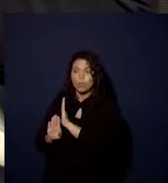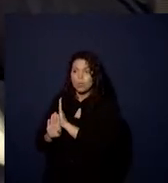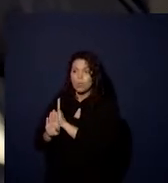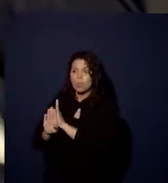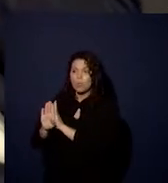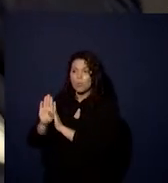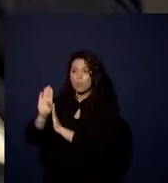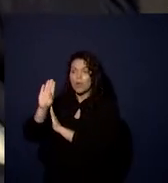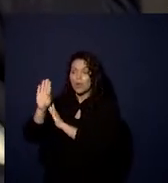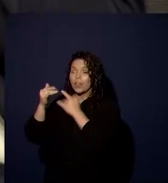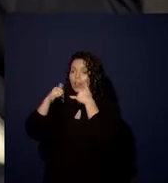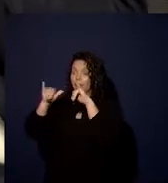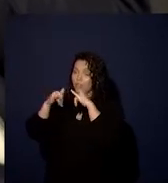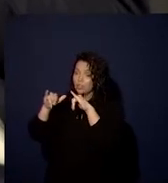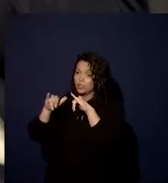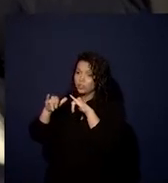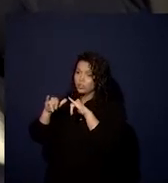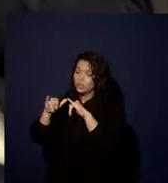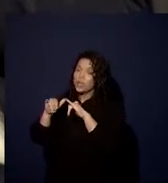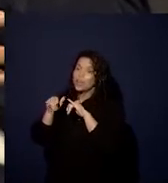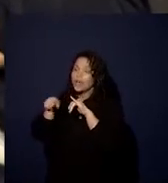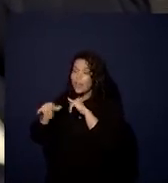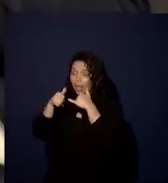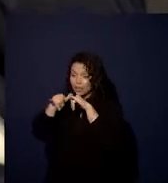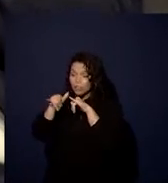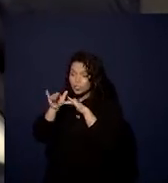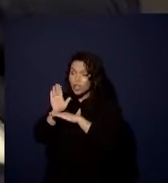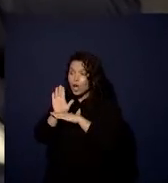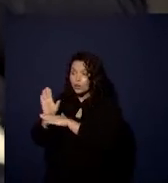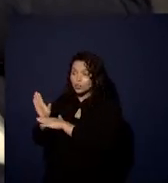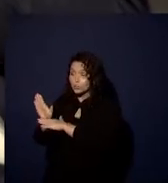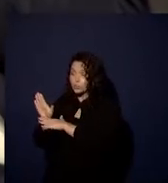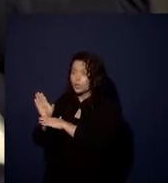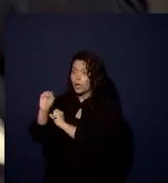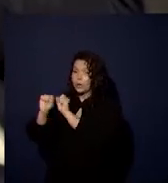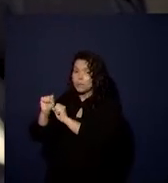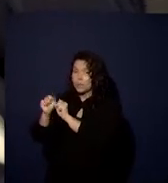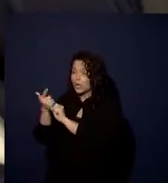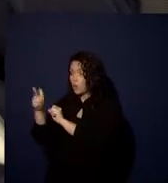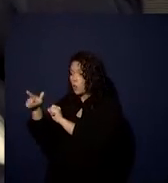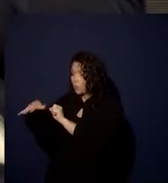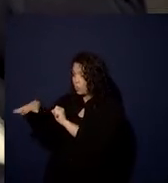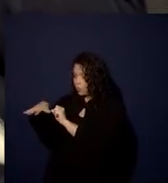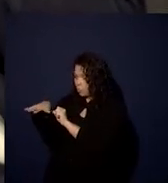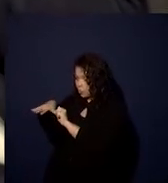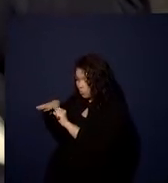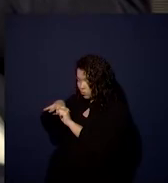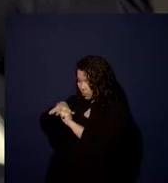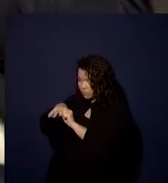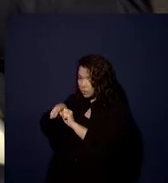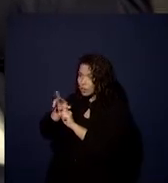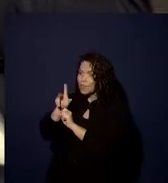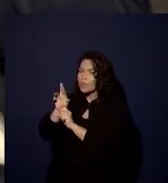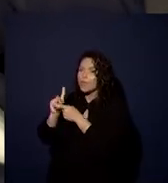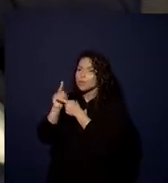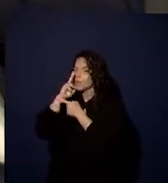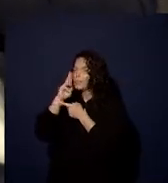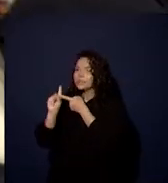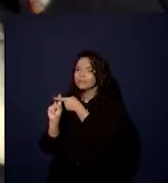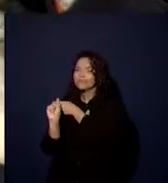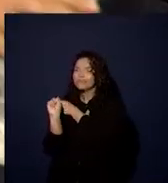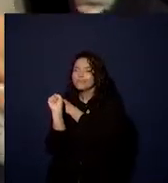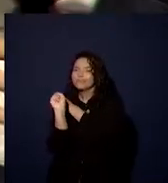várias outras indústrias a reboque e o grande crescimento deste pedaço do parque industrial traria de fato